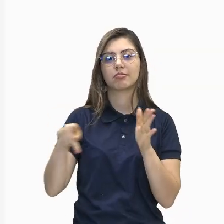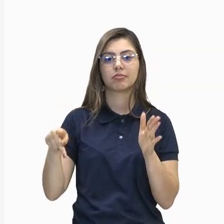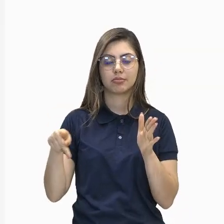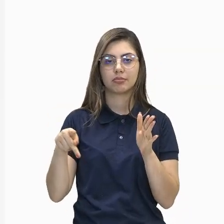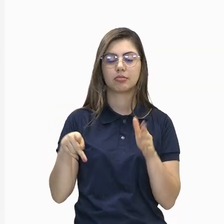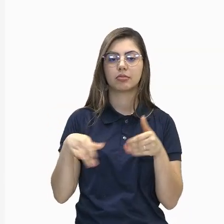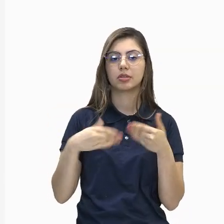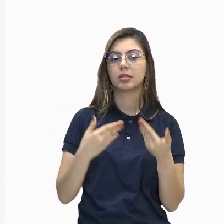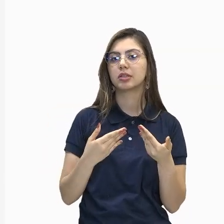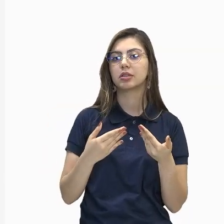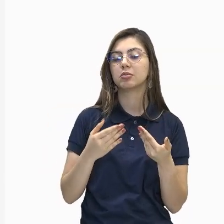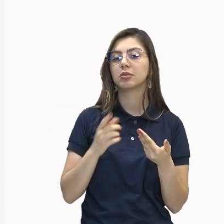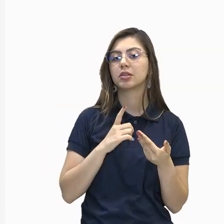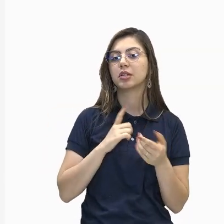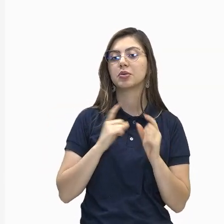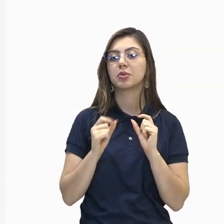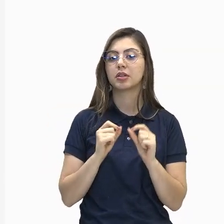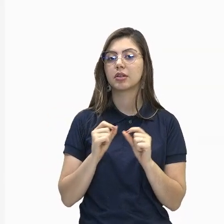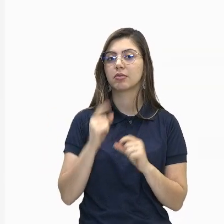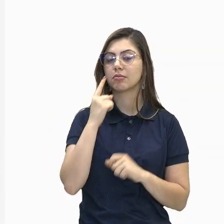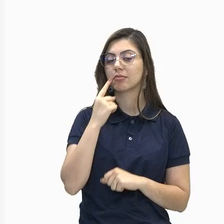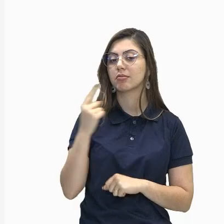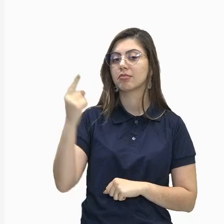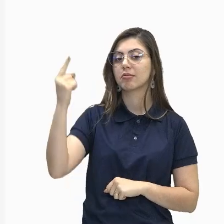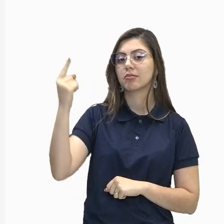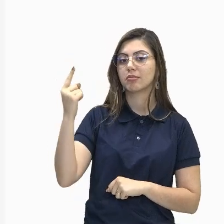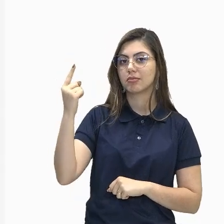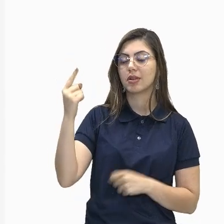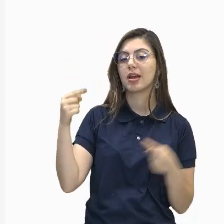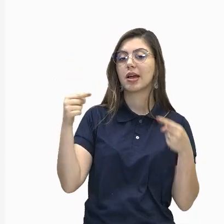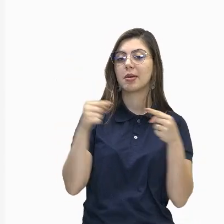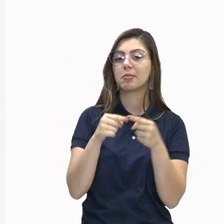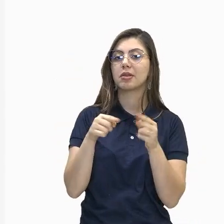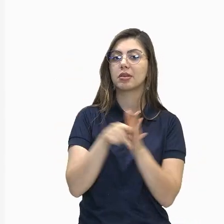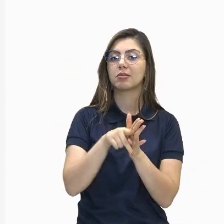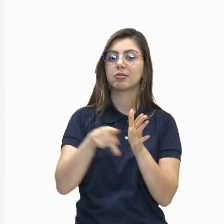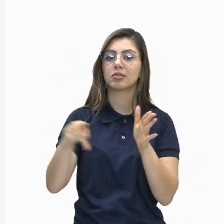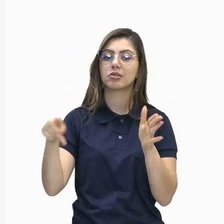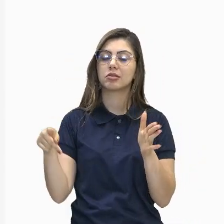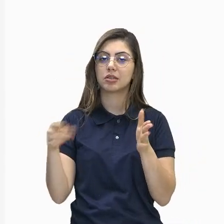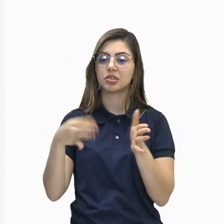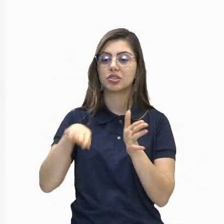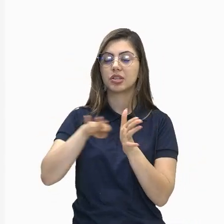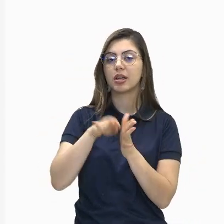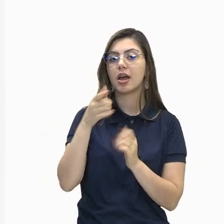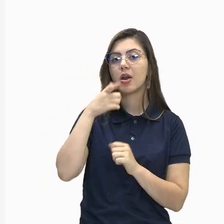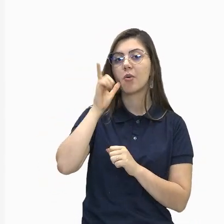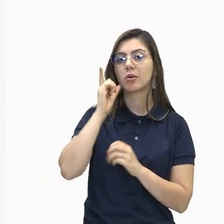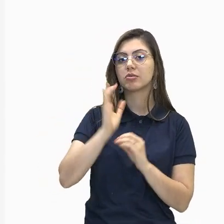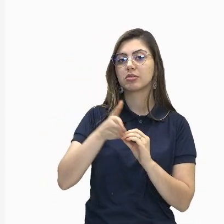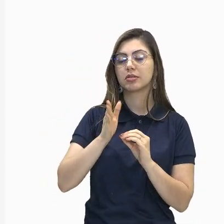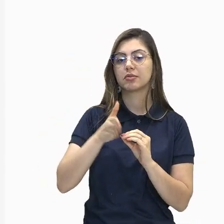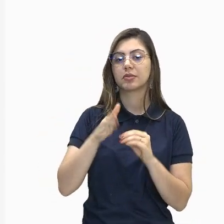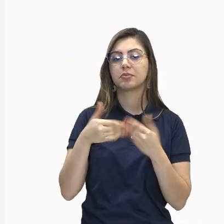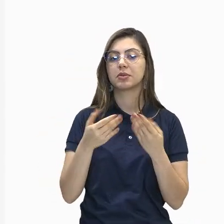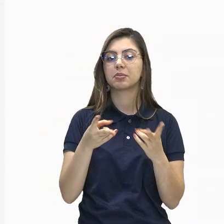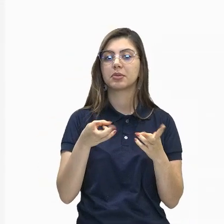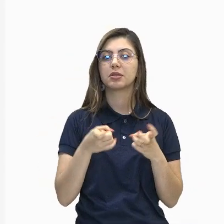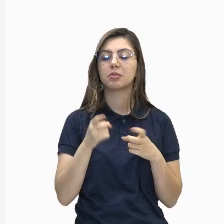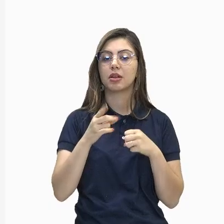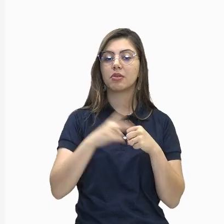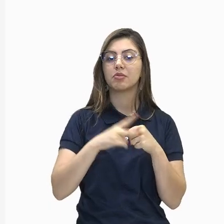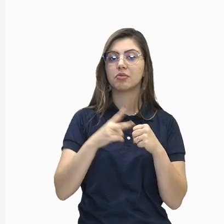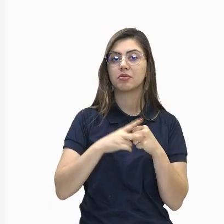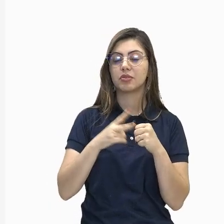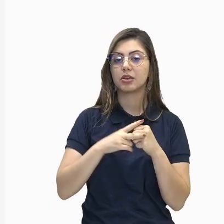o que sobra? Chegaram ontem de Tefé. Está aqui o nosso predicado. E perceba que o verbo chegaram, o